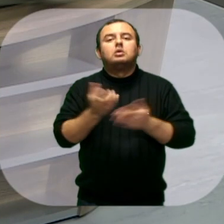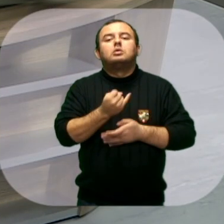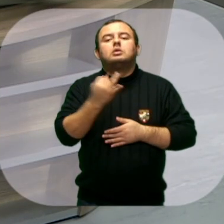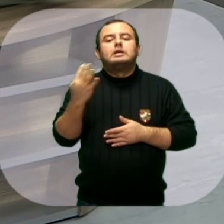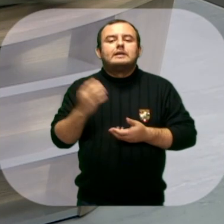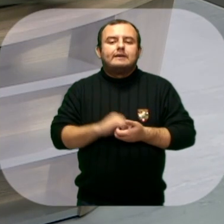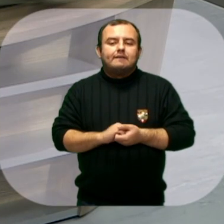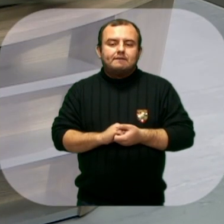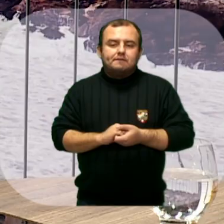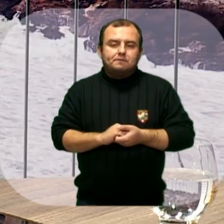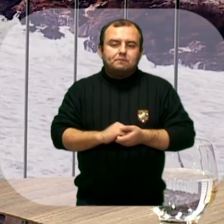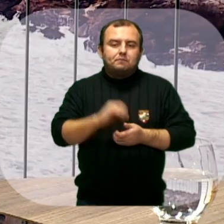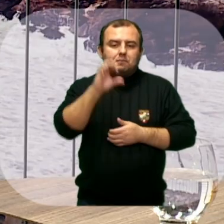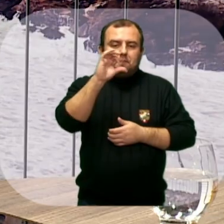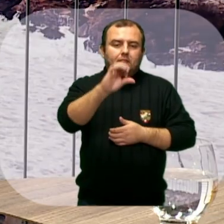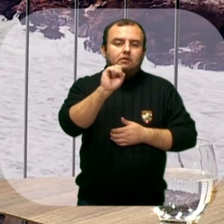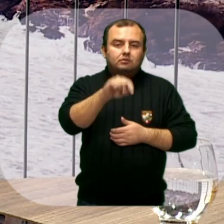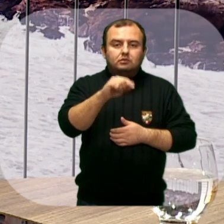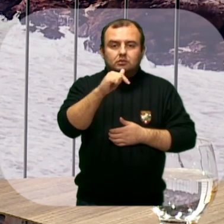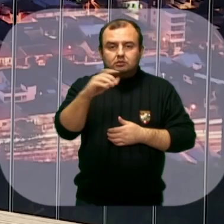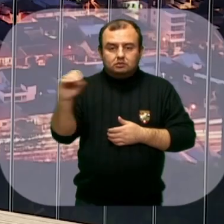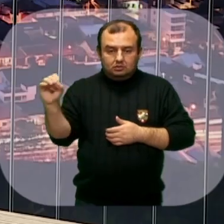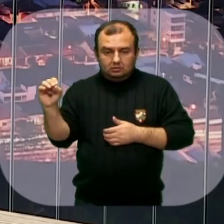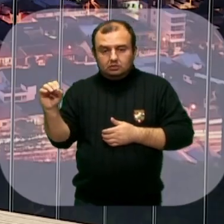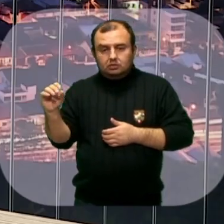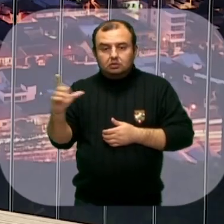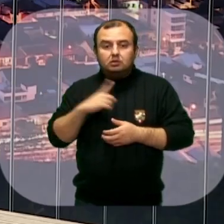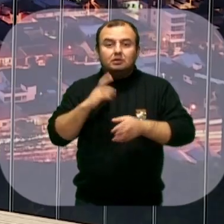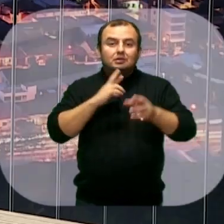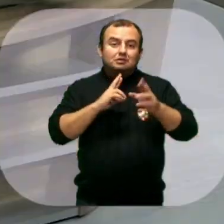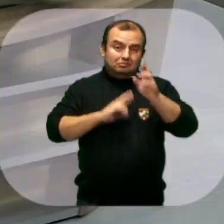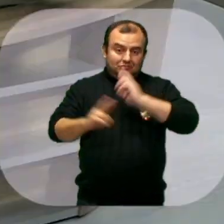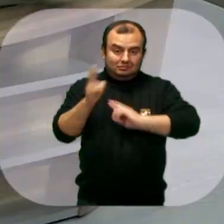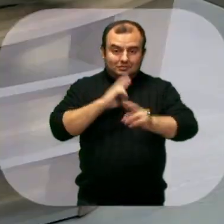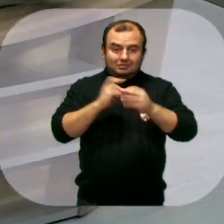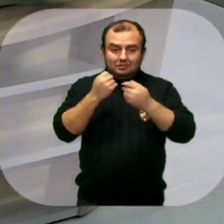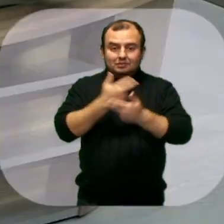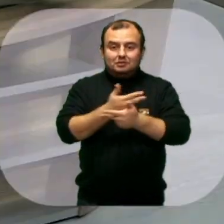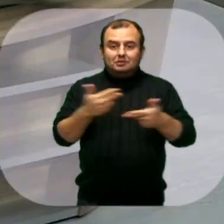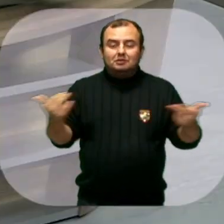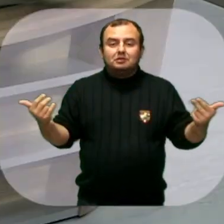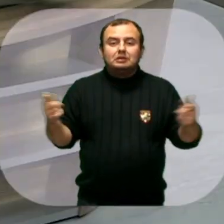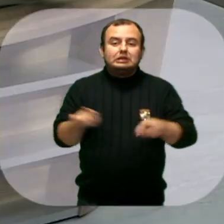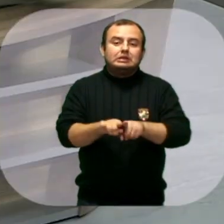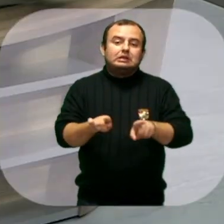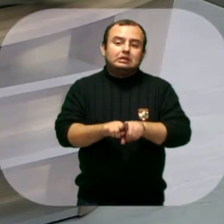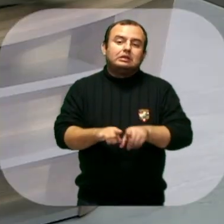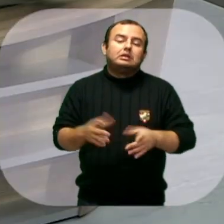agora? 9.700. Oi, está dando resultado, então. Também tanta coisa fazendo.